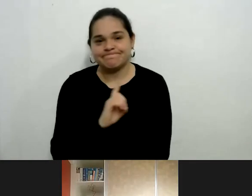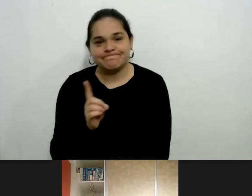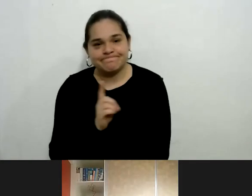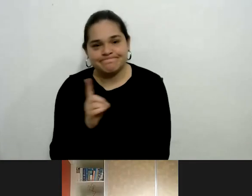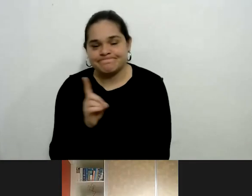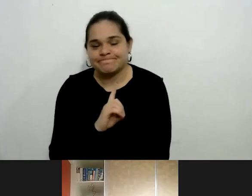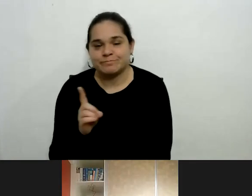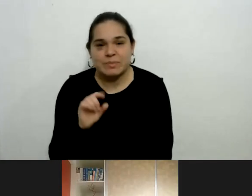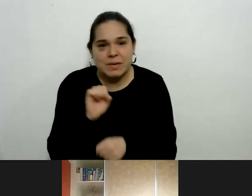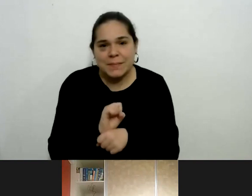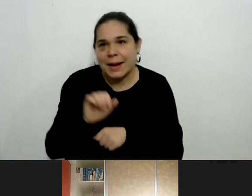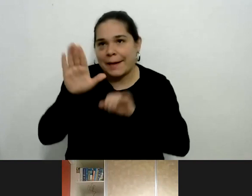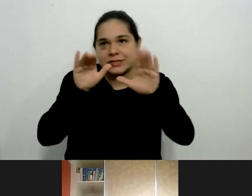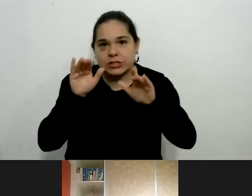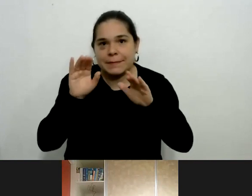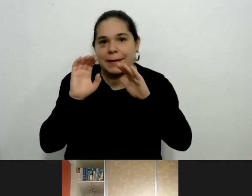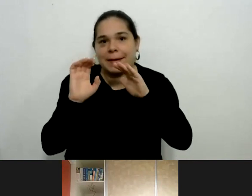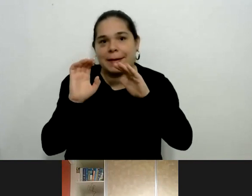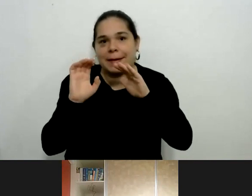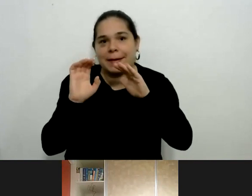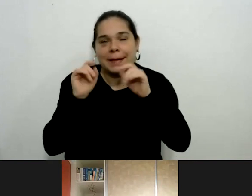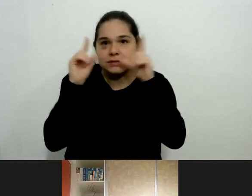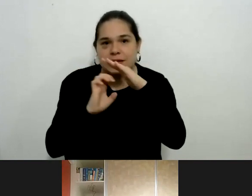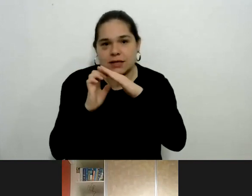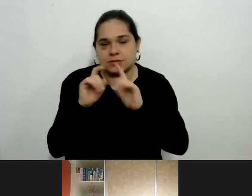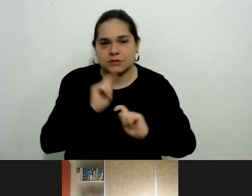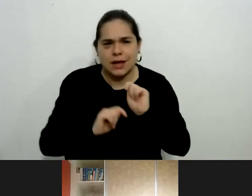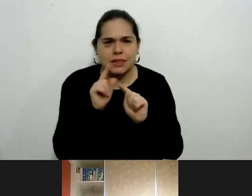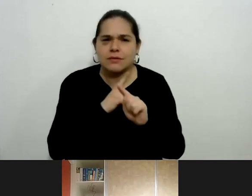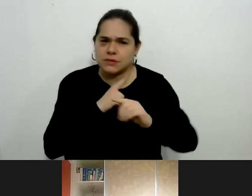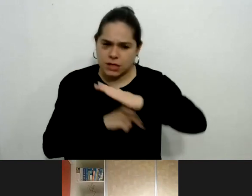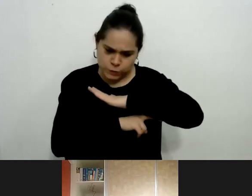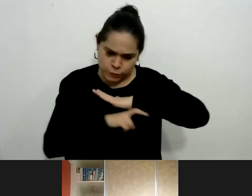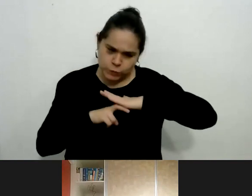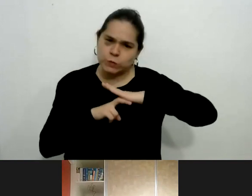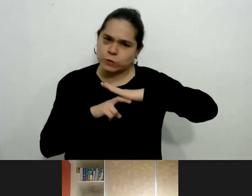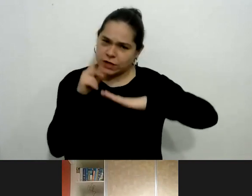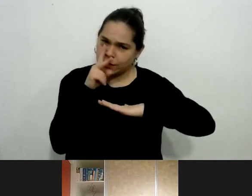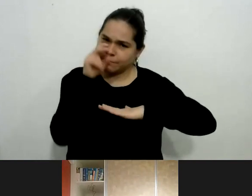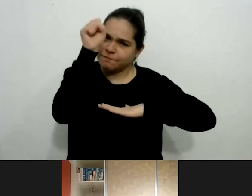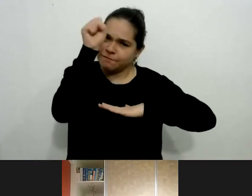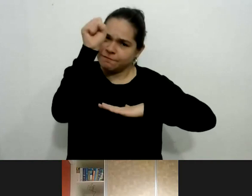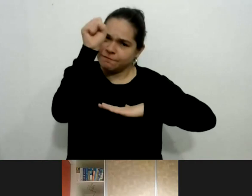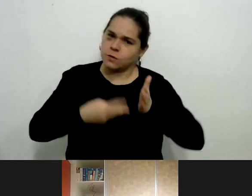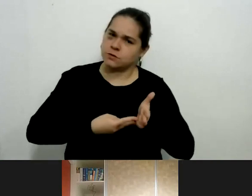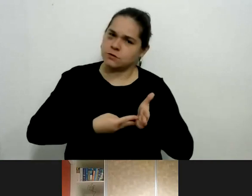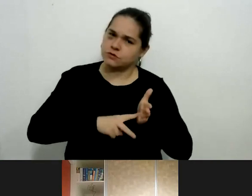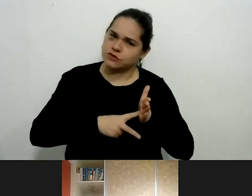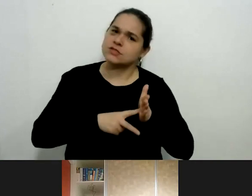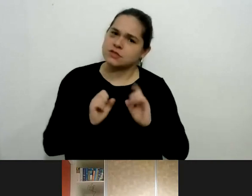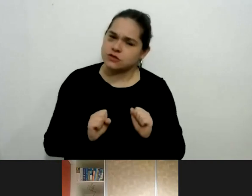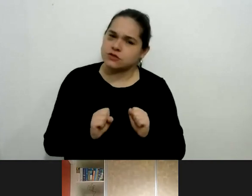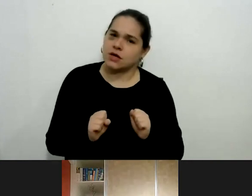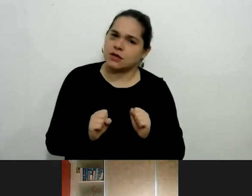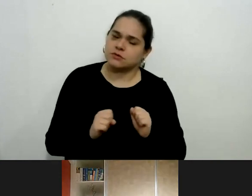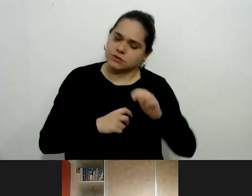atenção da empresa para negociar, mas sim que tem uma estrutura por trás disso que é muito maior do que aquela 5, 10, 20 pessoas que estão